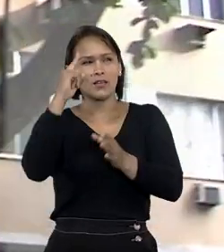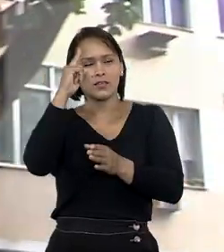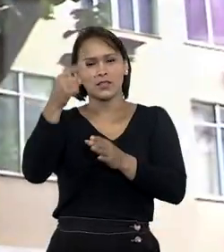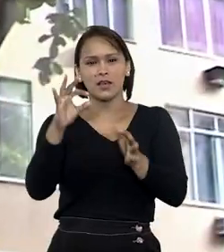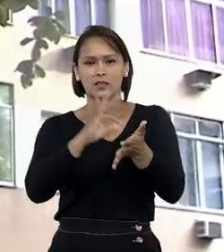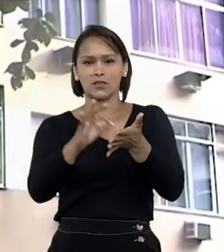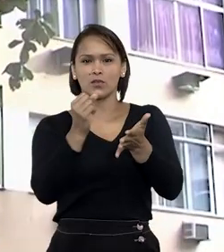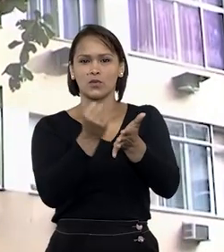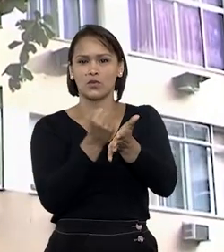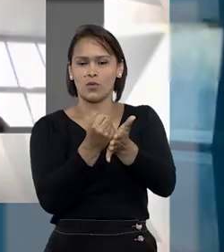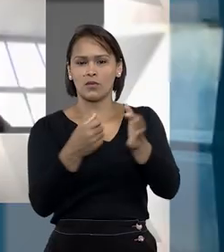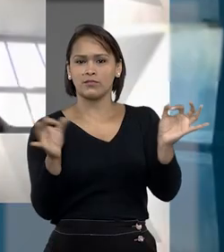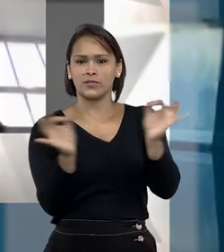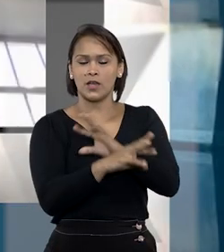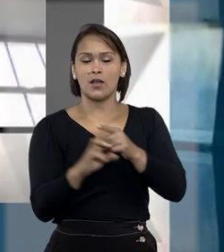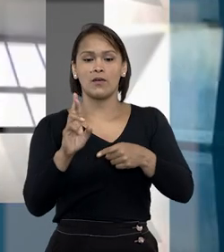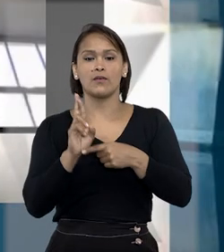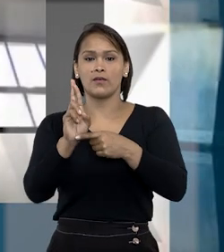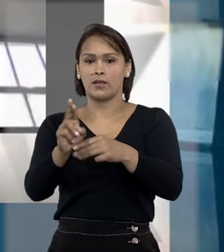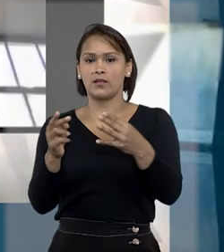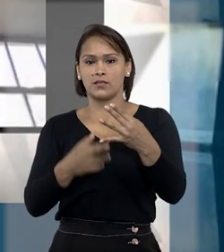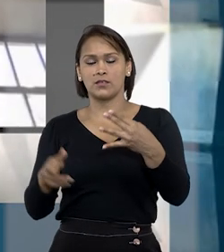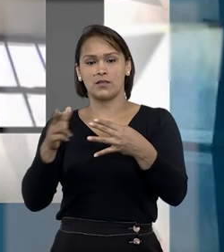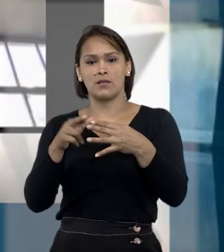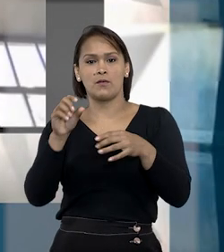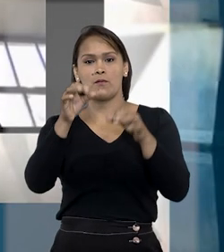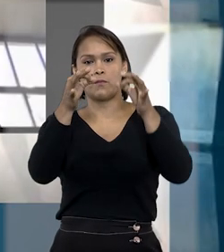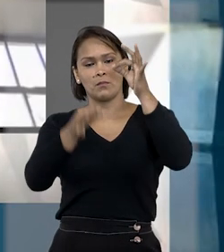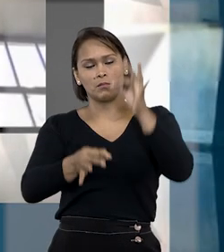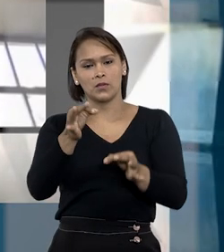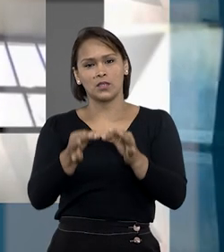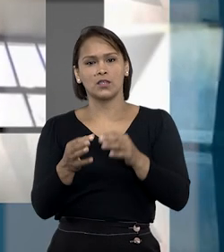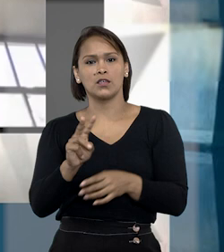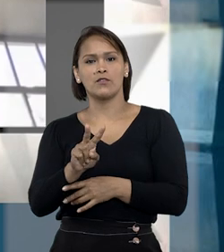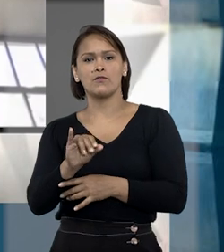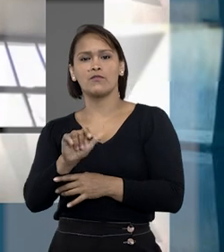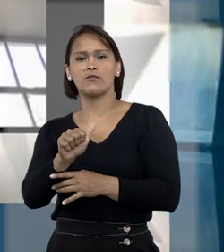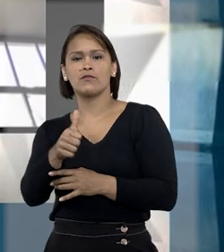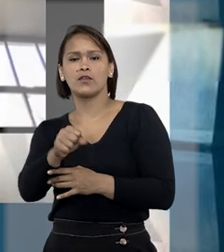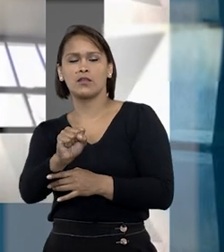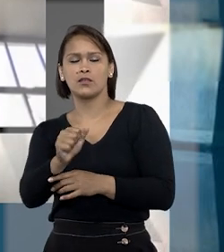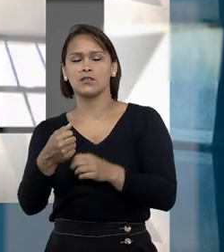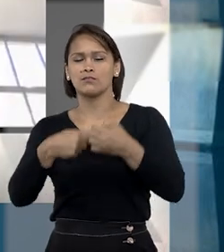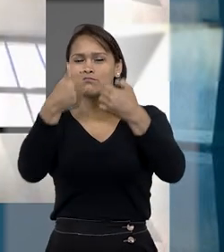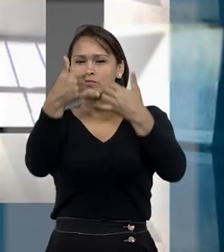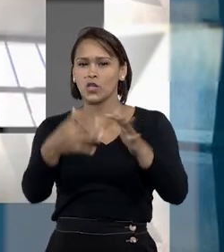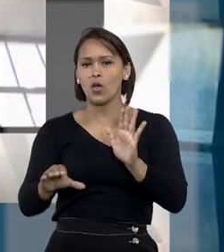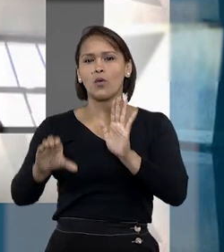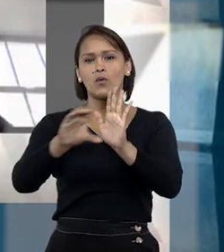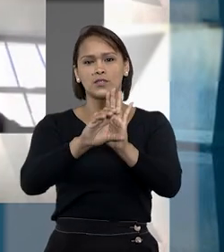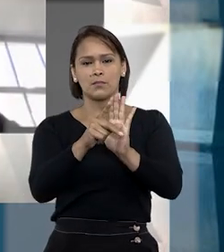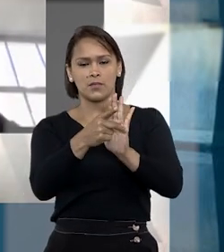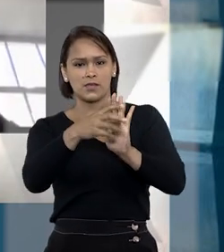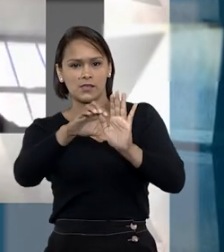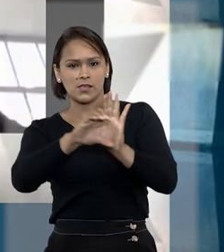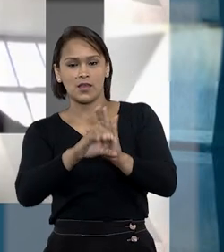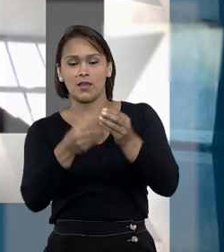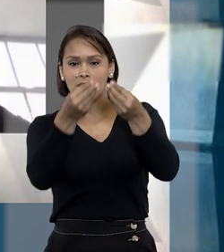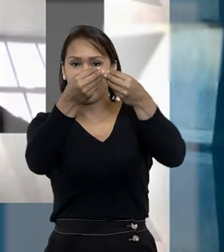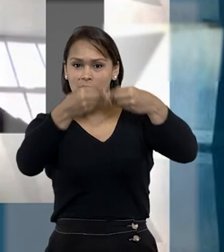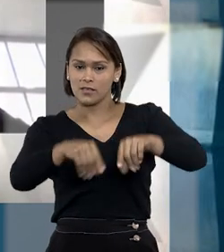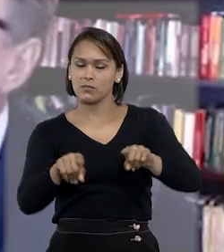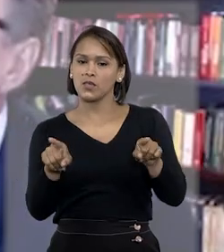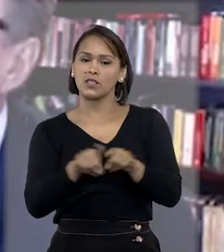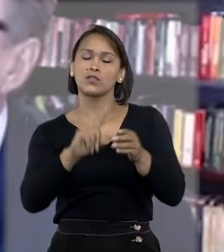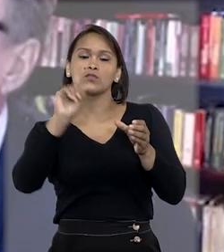da rescisão do contrato o relator do recurso especial Ministro Villas Bôas Cueva explicou que conforme o código civil as